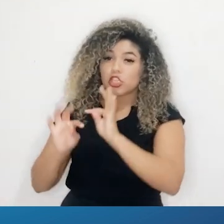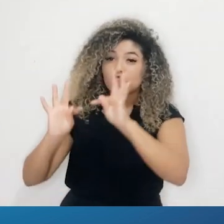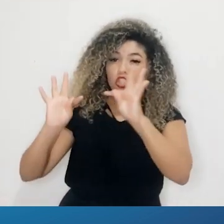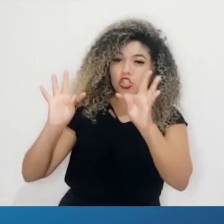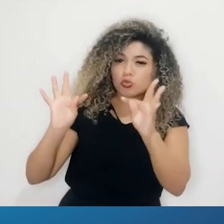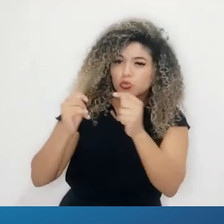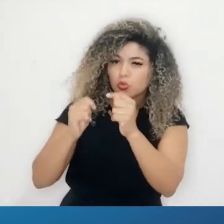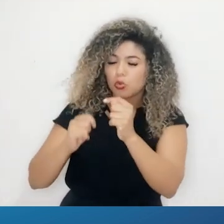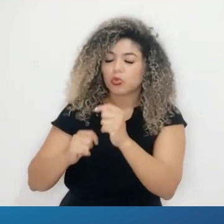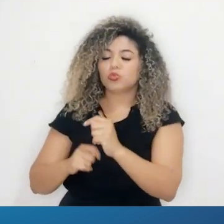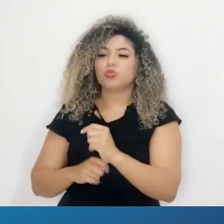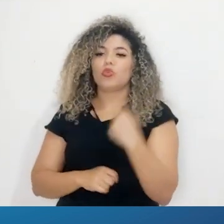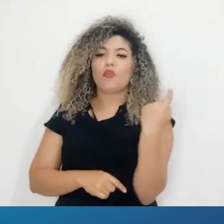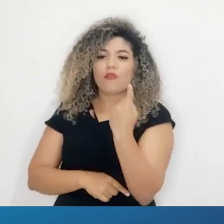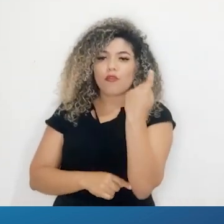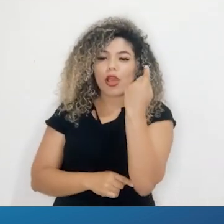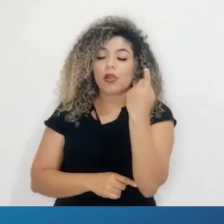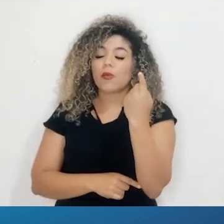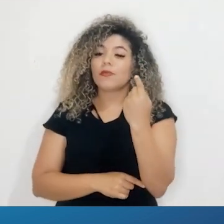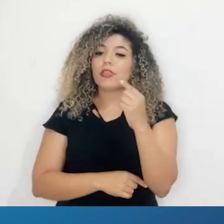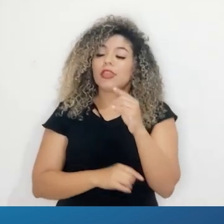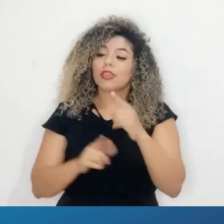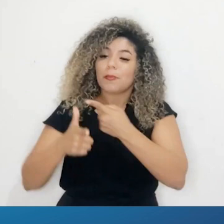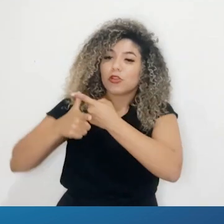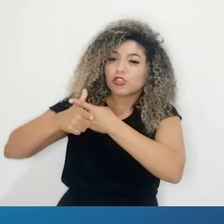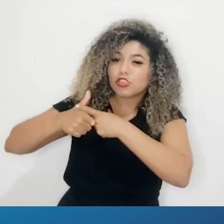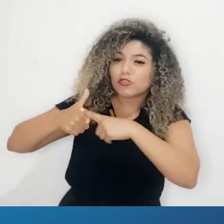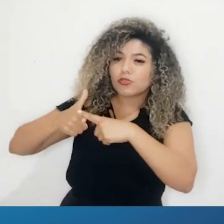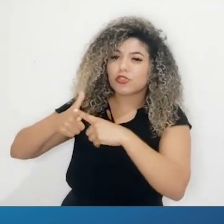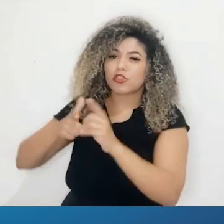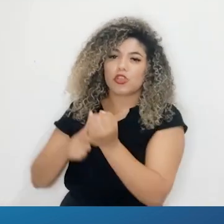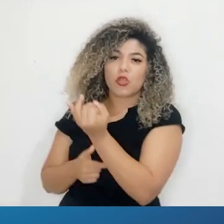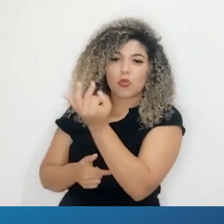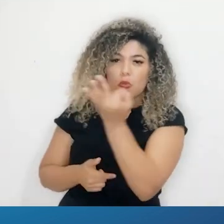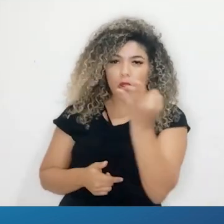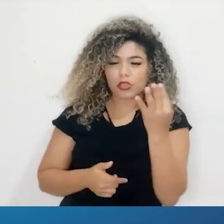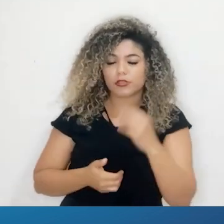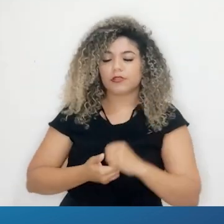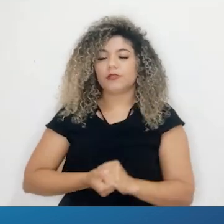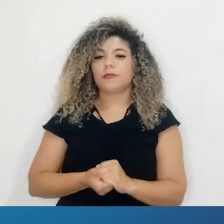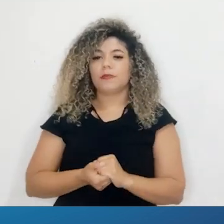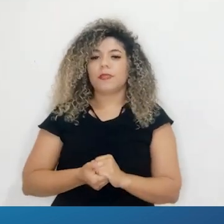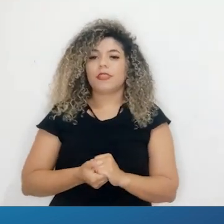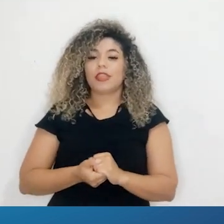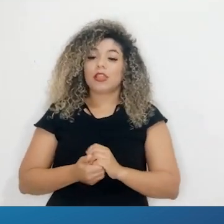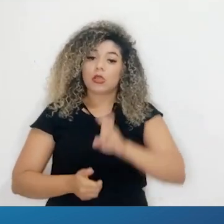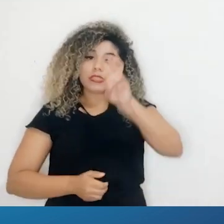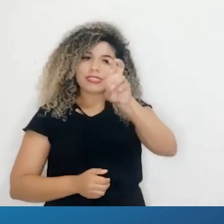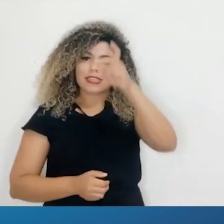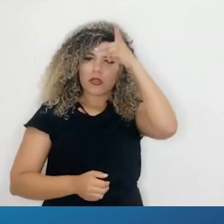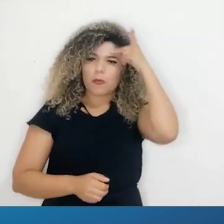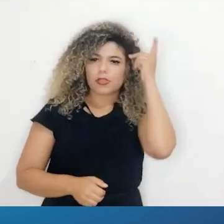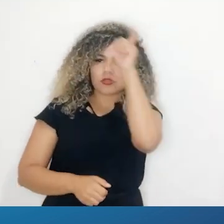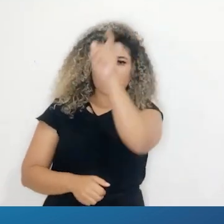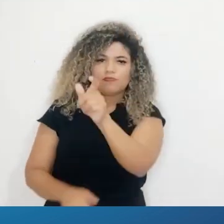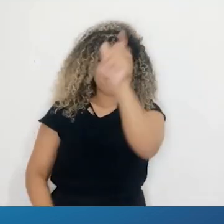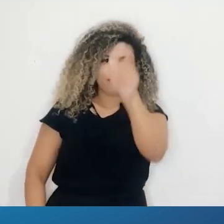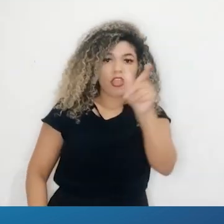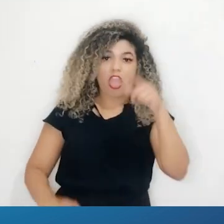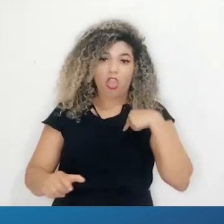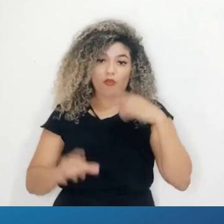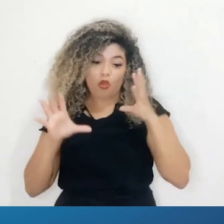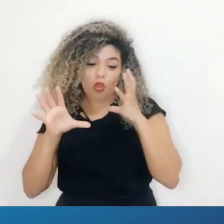os elementos e dividir a soma pela quantidade de elementos Então como são cinco pessoas eu vou